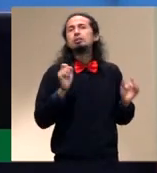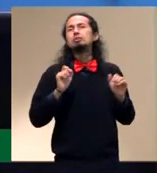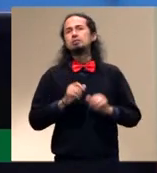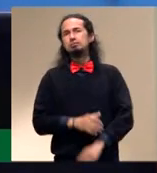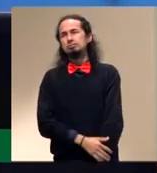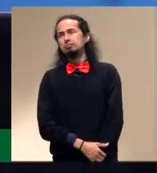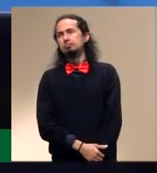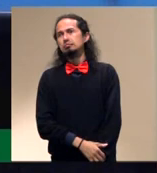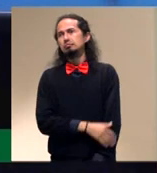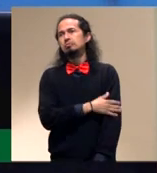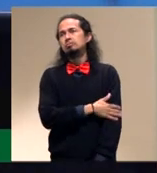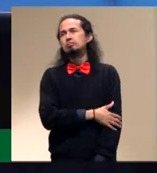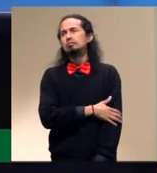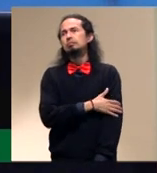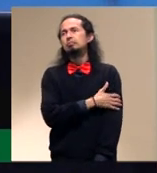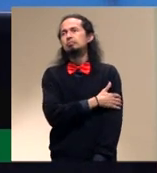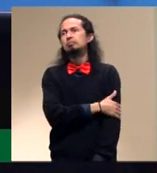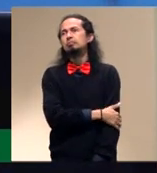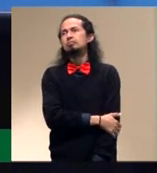que envolvia